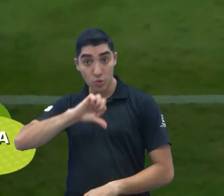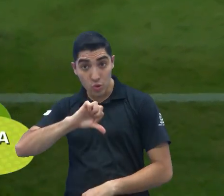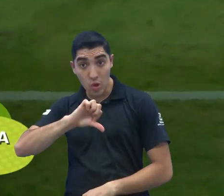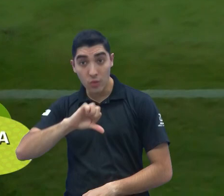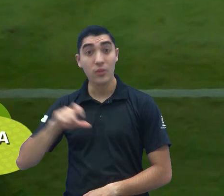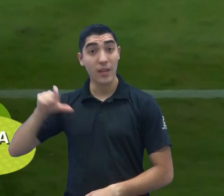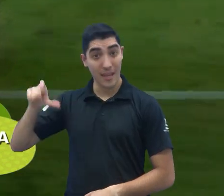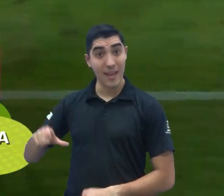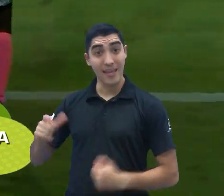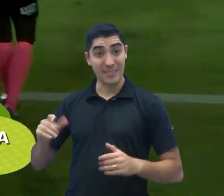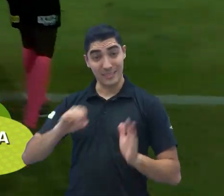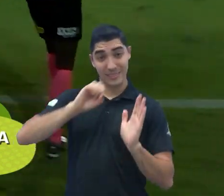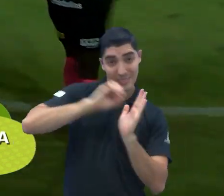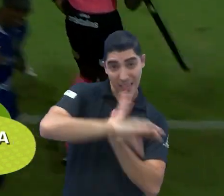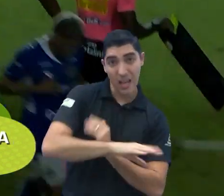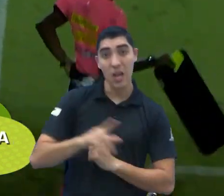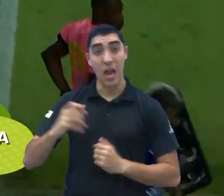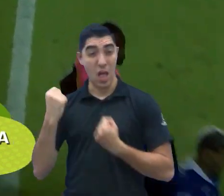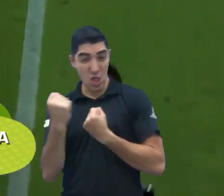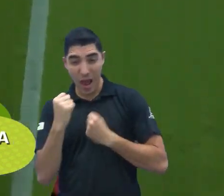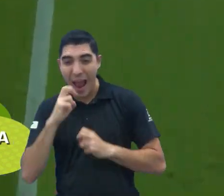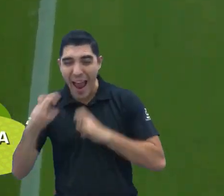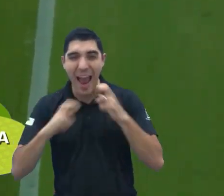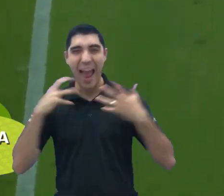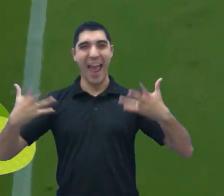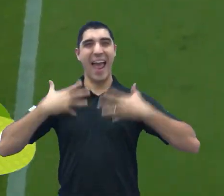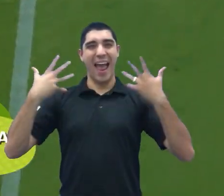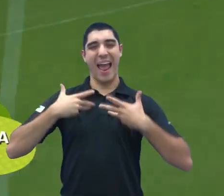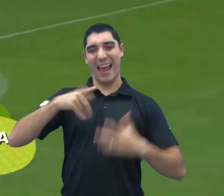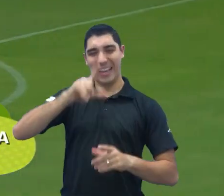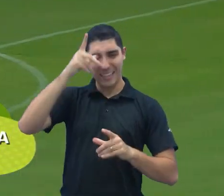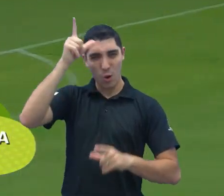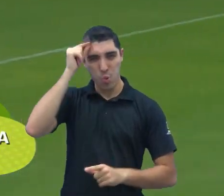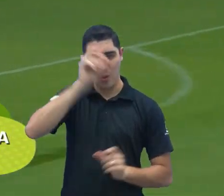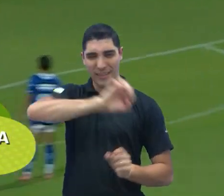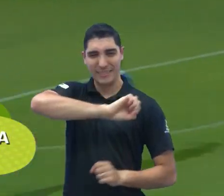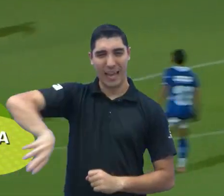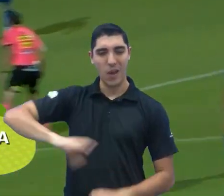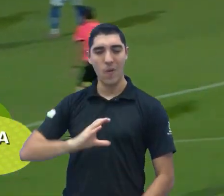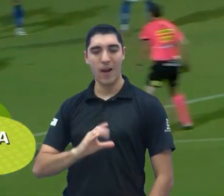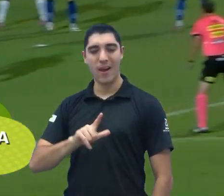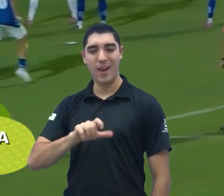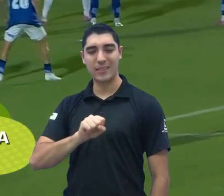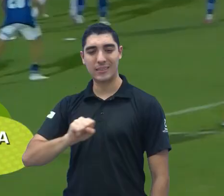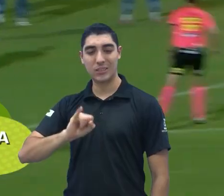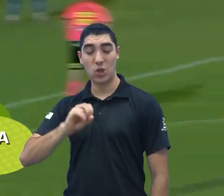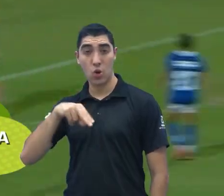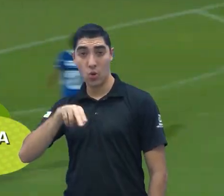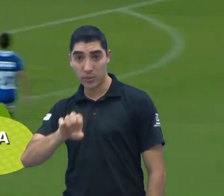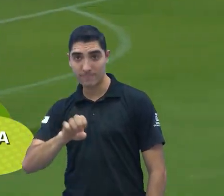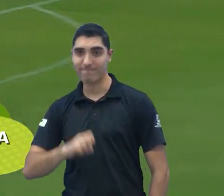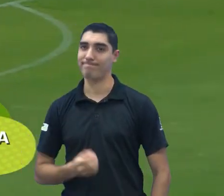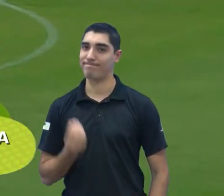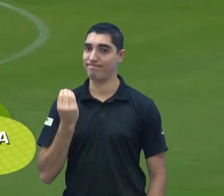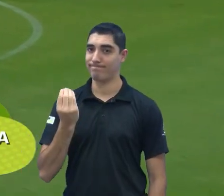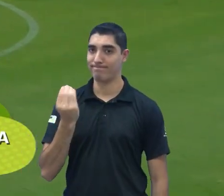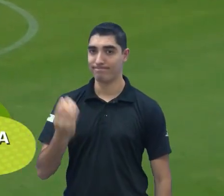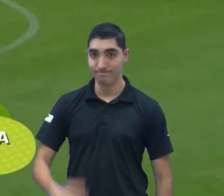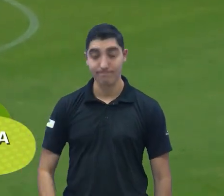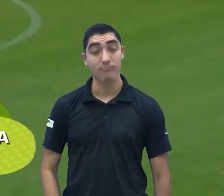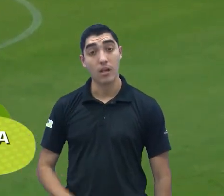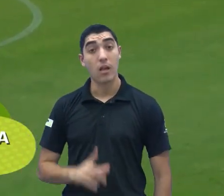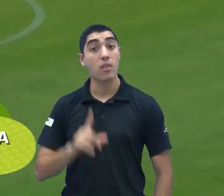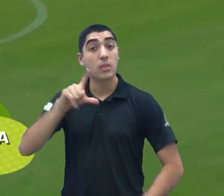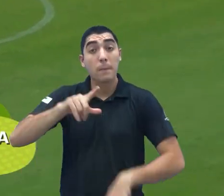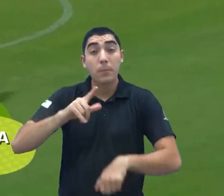a alegria da torcida. Que partida, hein, Clecione? A melhor chance do jogo para o São José só veio